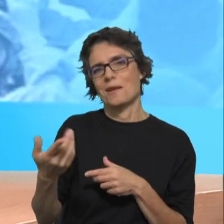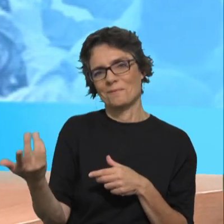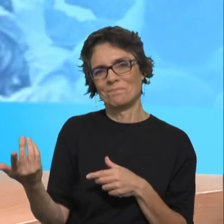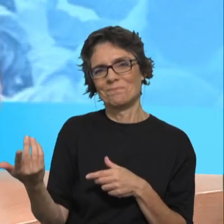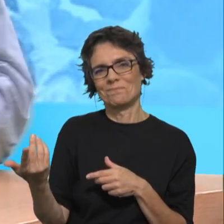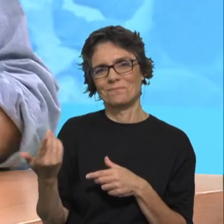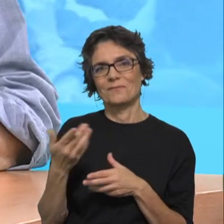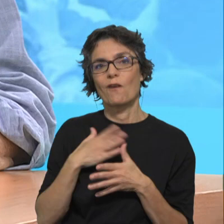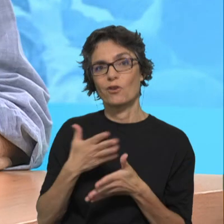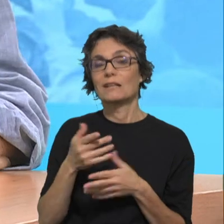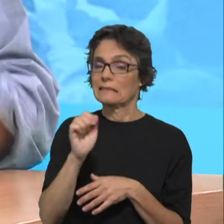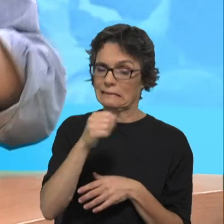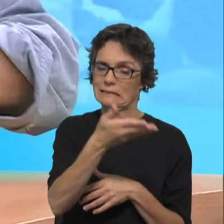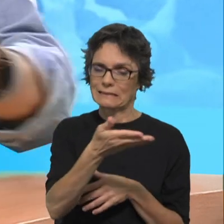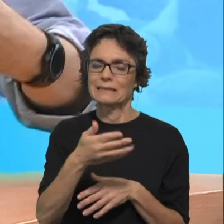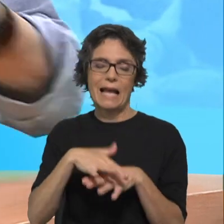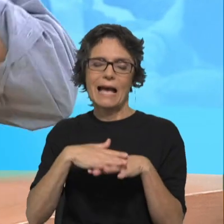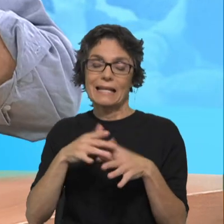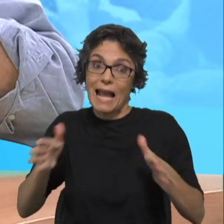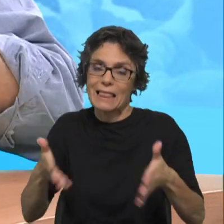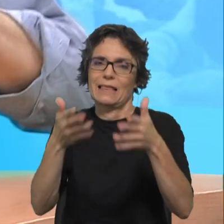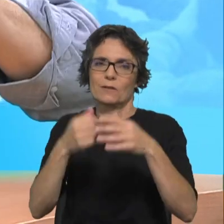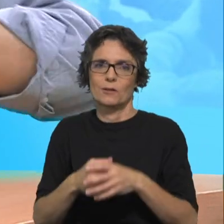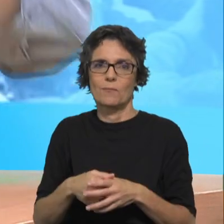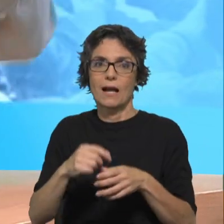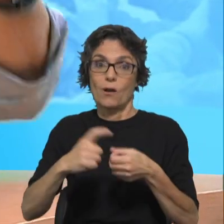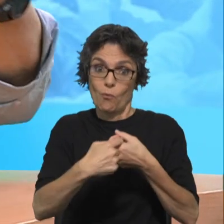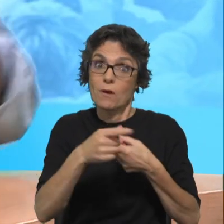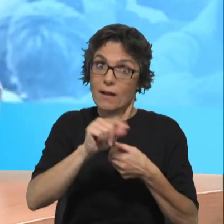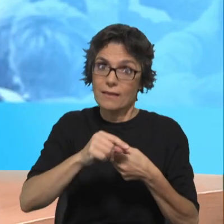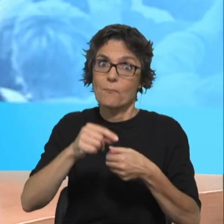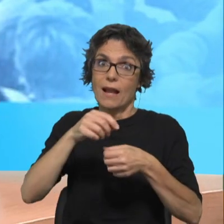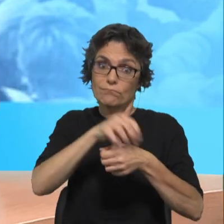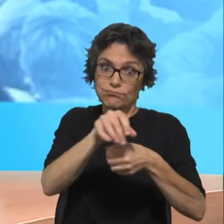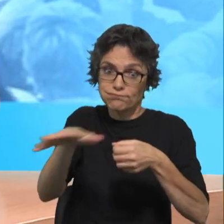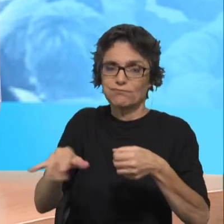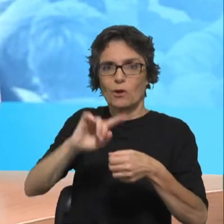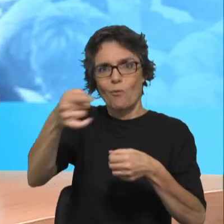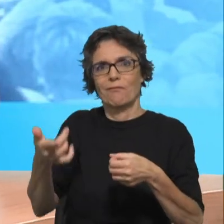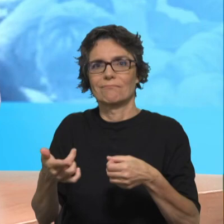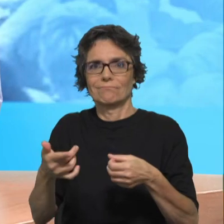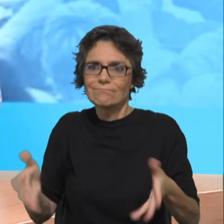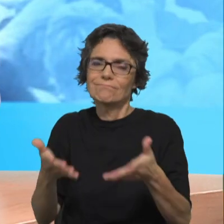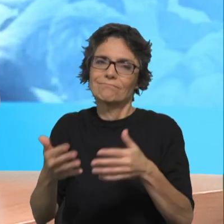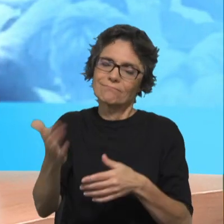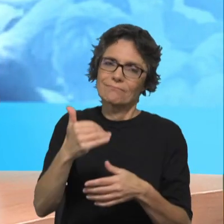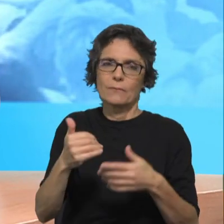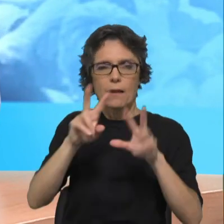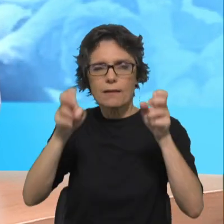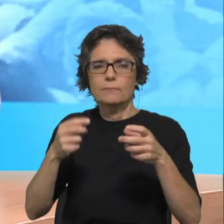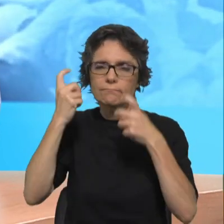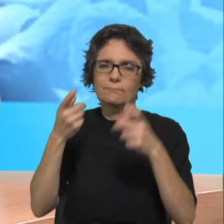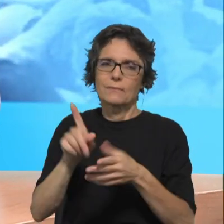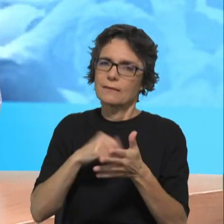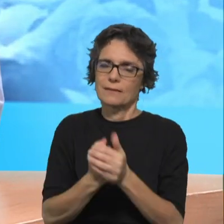Este propósito. Esse é um dos propósitos, de facto, da rede, animar os seus membros e que os seus membros animem os outros a trazer esta questão para a